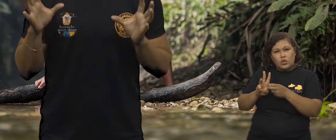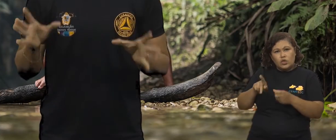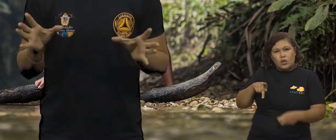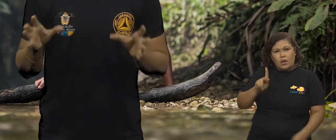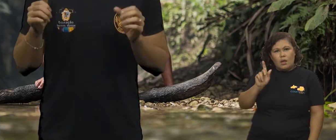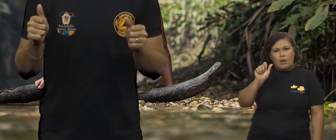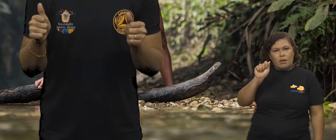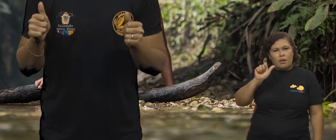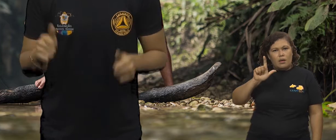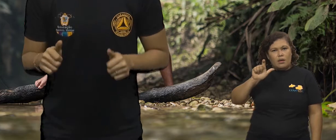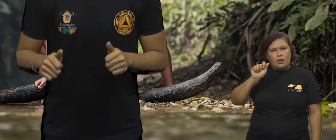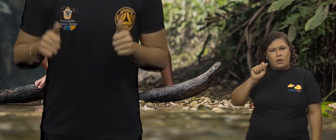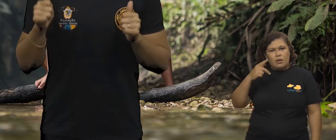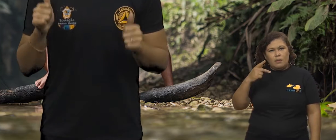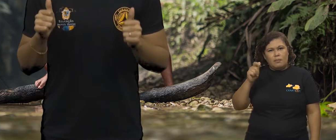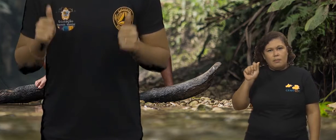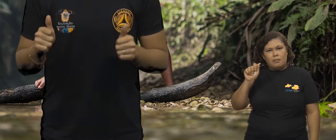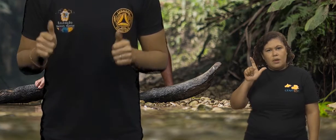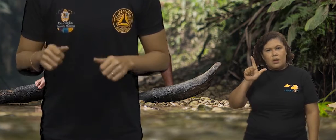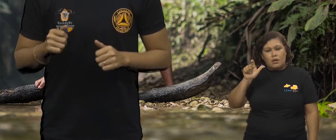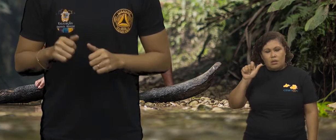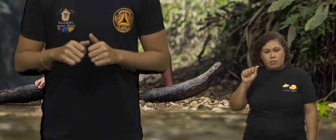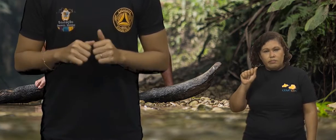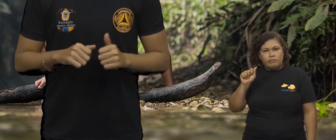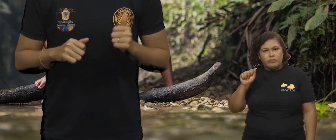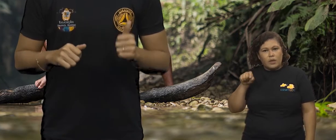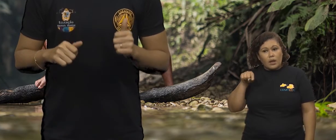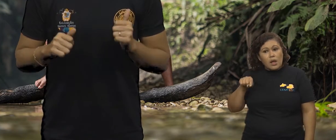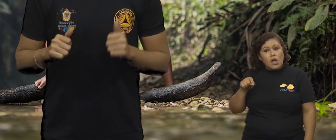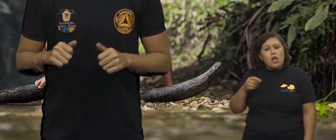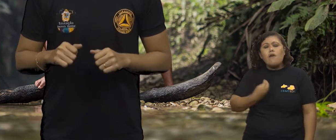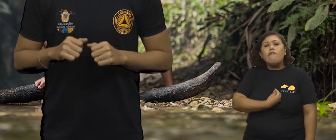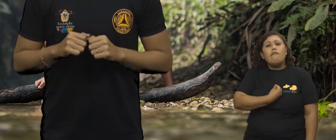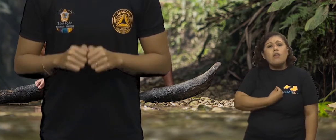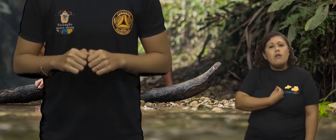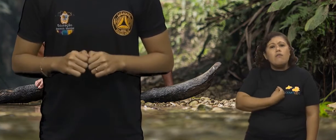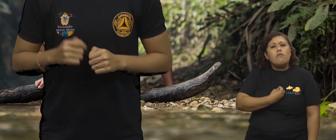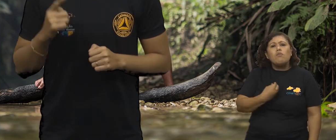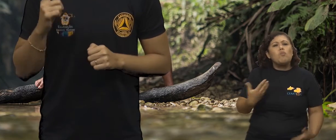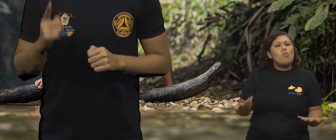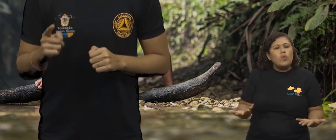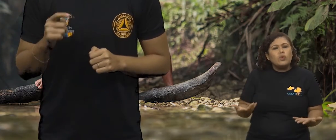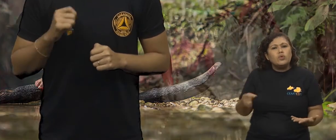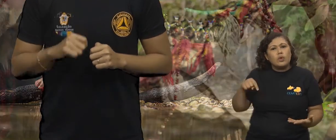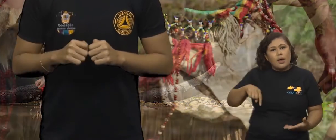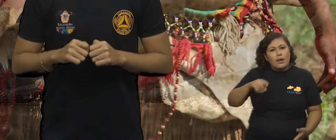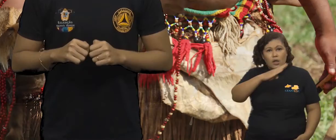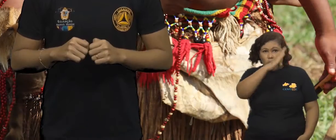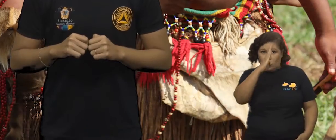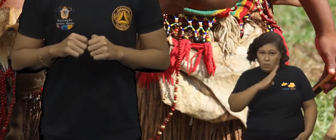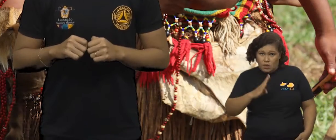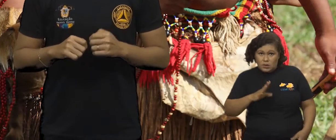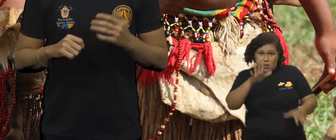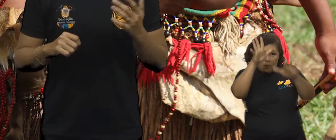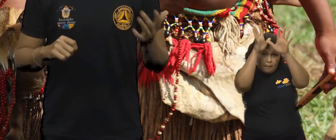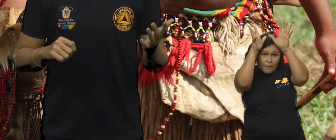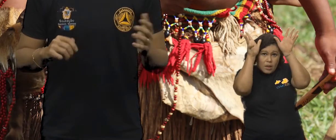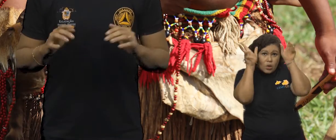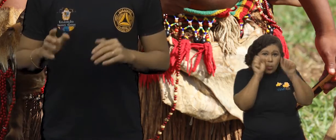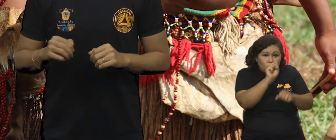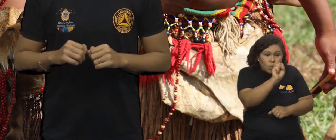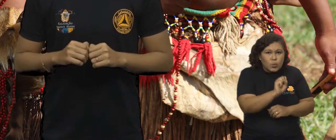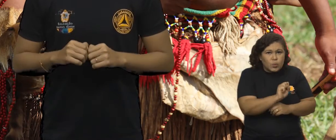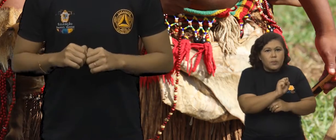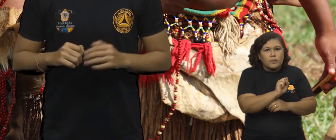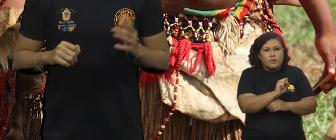pouquinho sobre eles, ok? Os Kalapalos vivem no sul do Parque Indígena do Xingu, no Mato Grosso. Conhecem muitos jogos